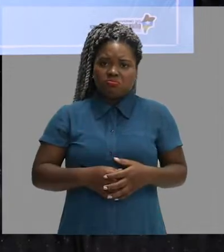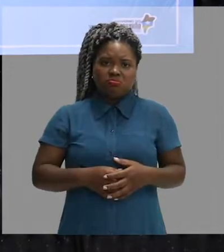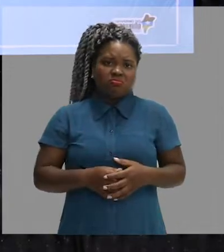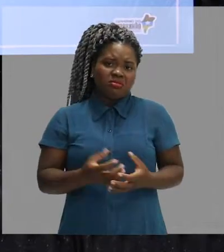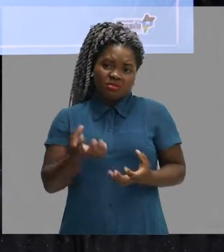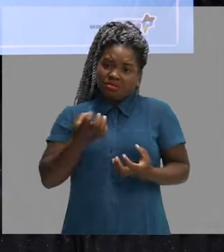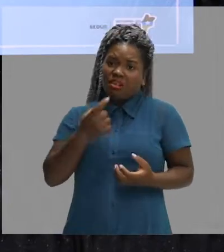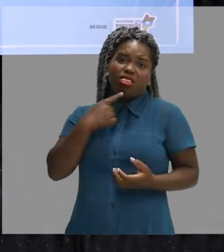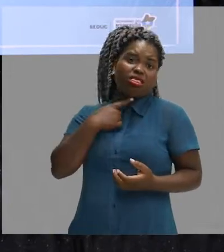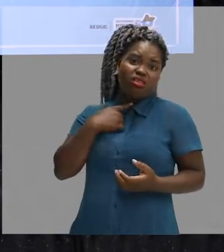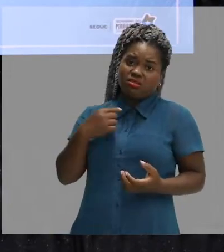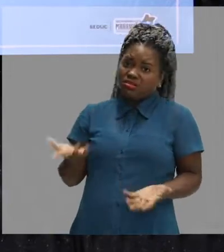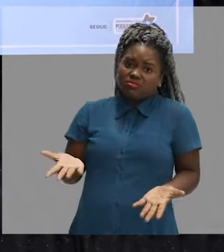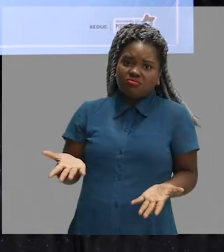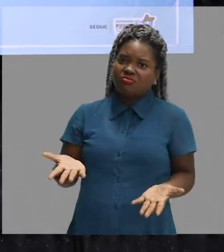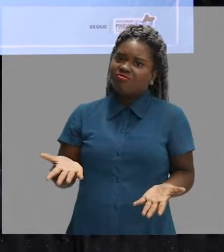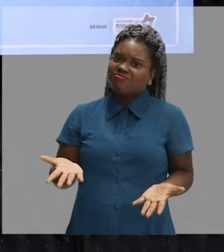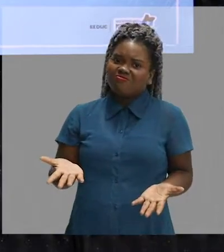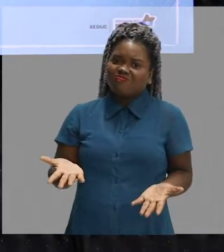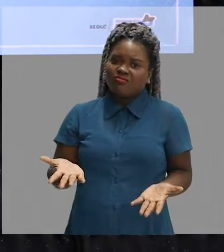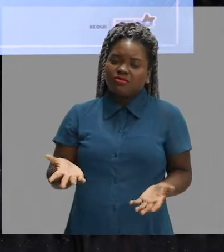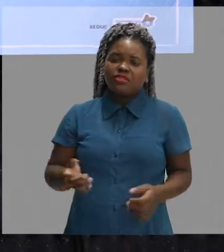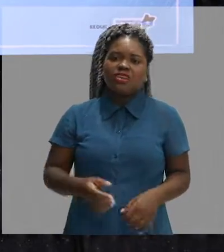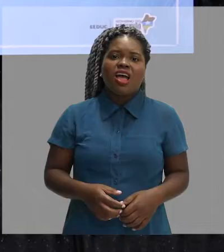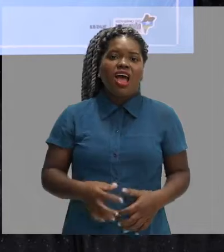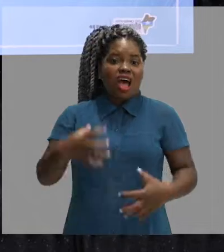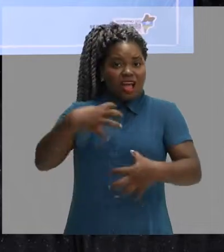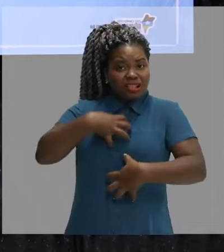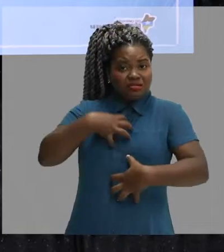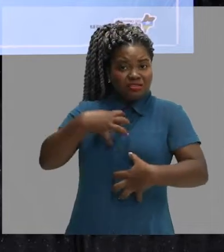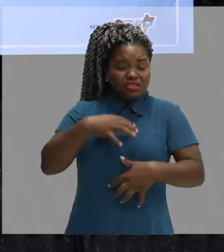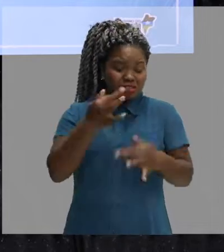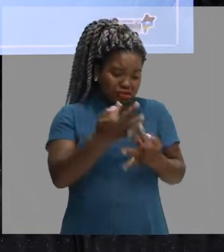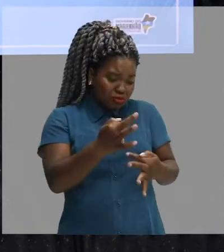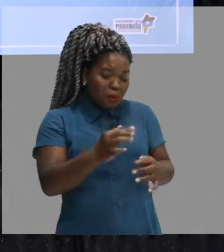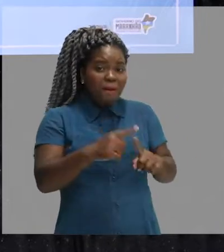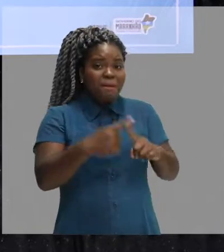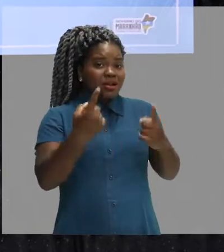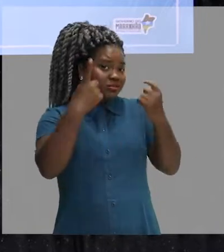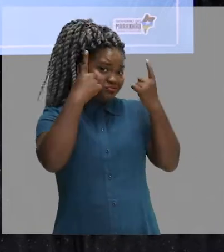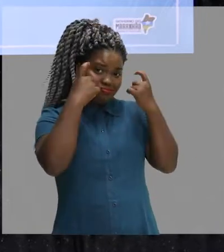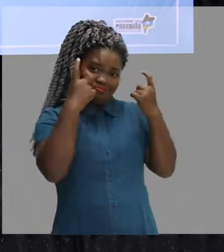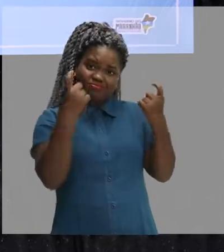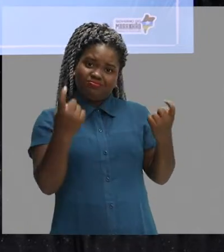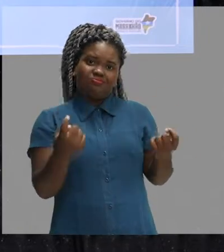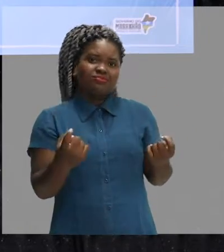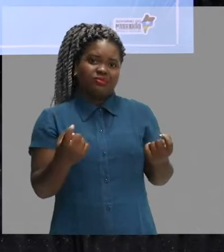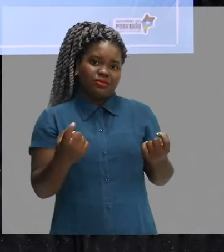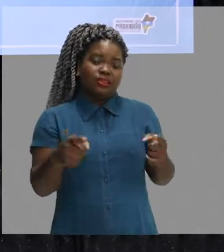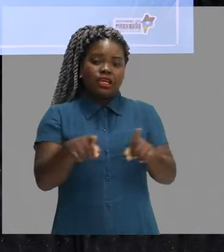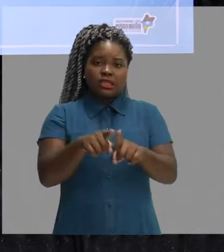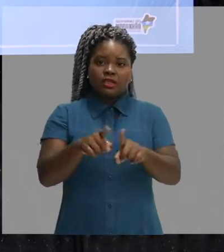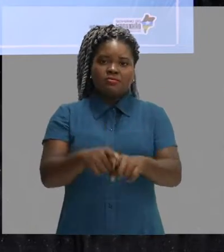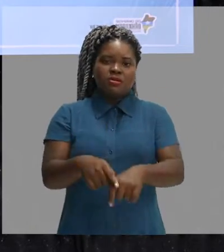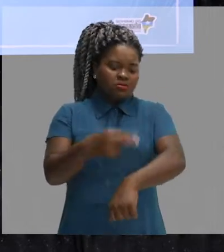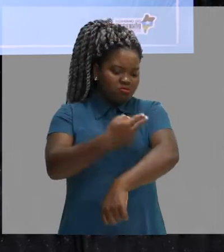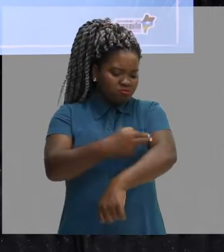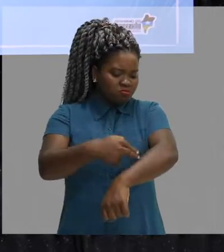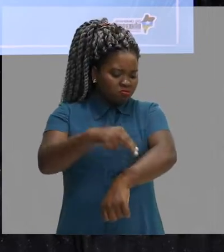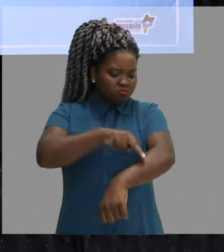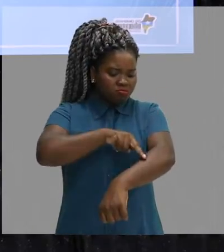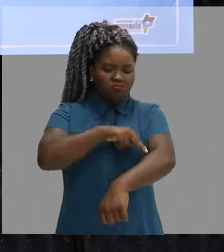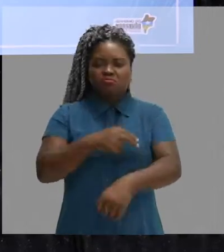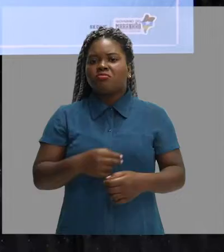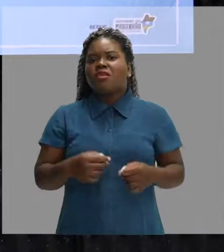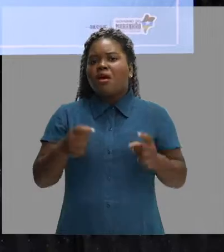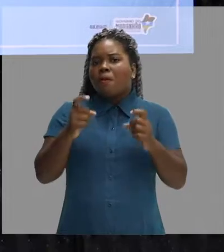parte do tatuador. Então, mesmo que ela sinta dor, aquilo não é um ato violento. Da mesma forma, um cirurgião, um médico, quando faz